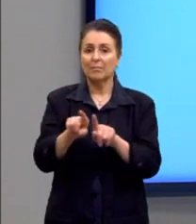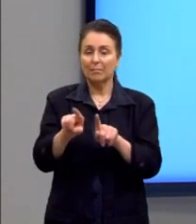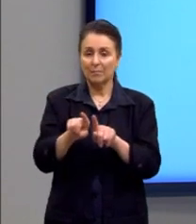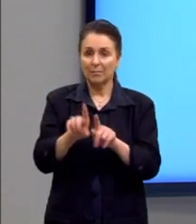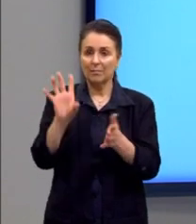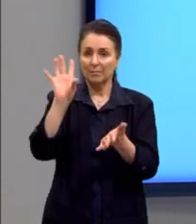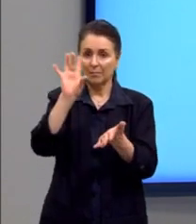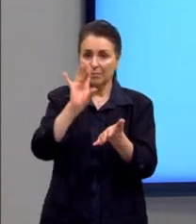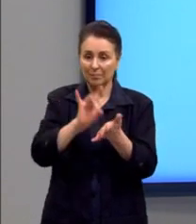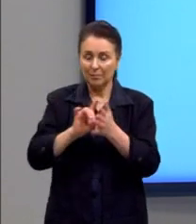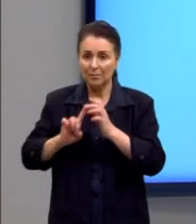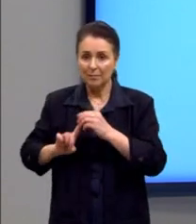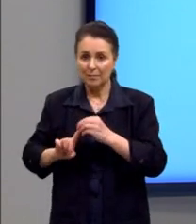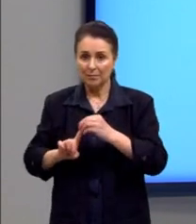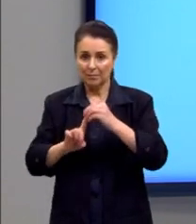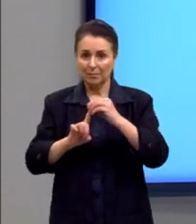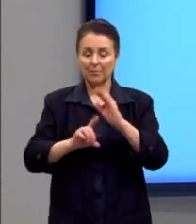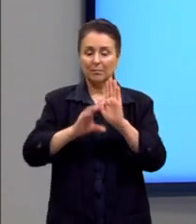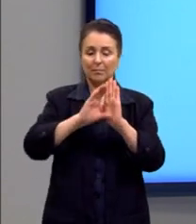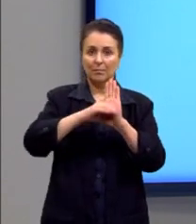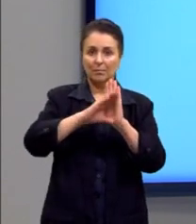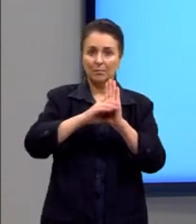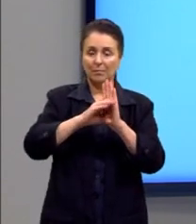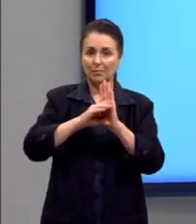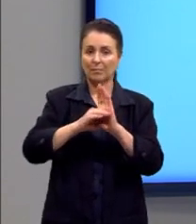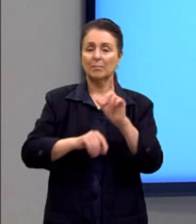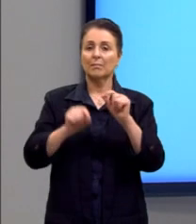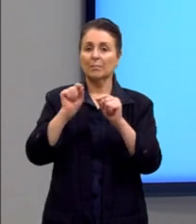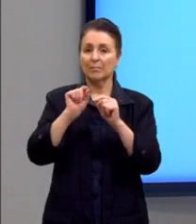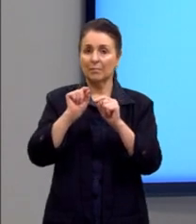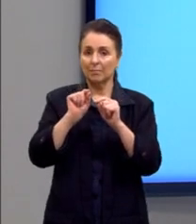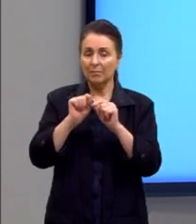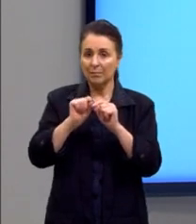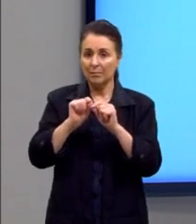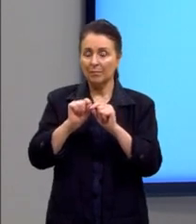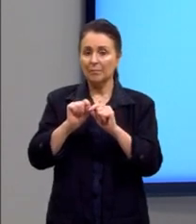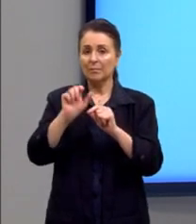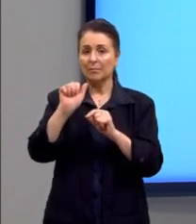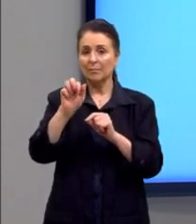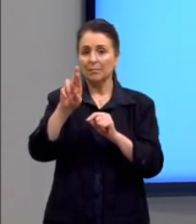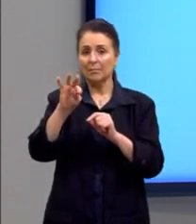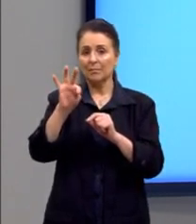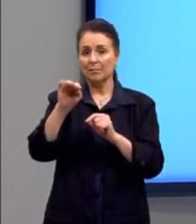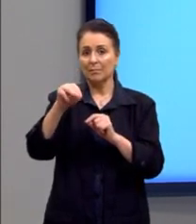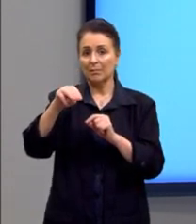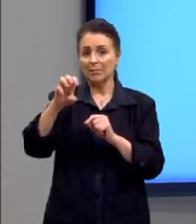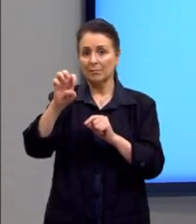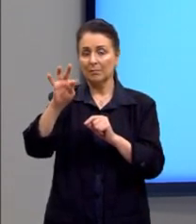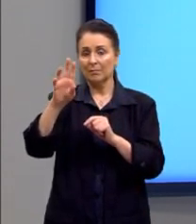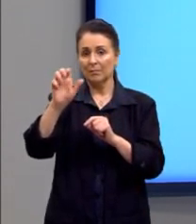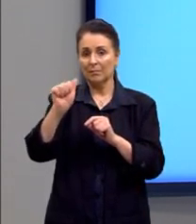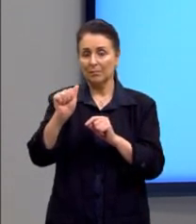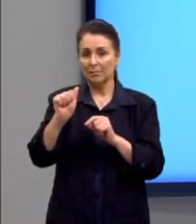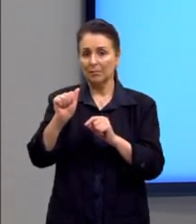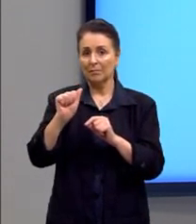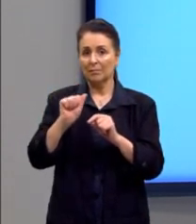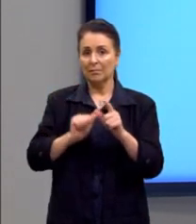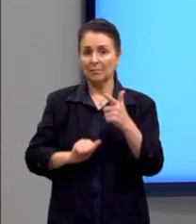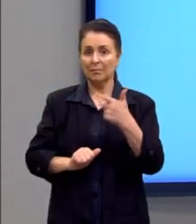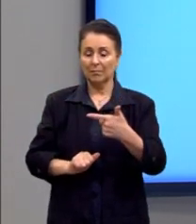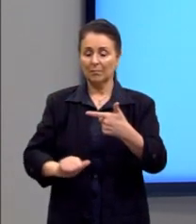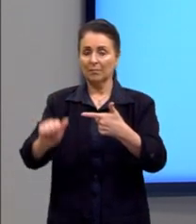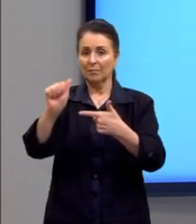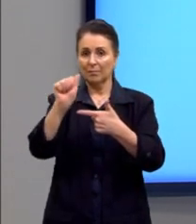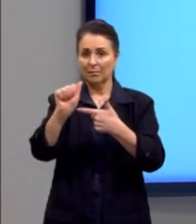constituir um dos principais conceitos da aritmética moderna então nós temos aqui o log de bebê